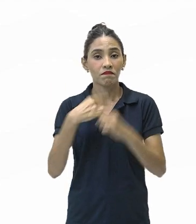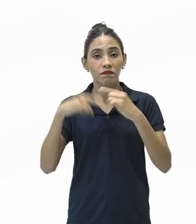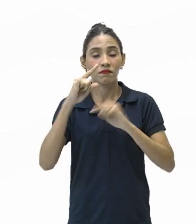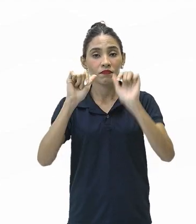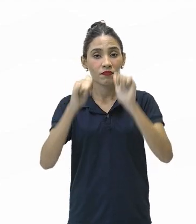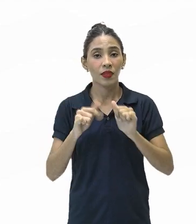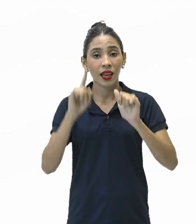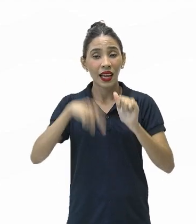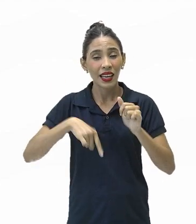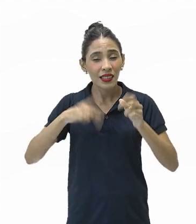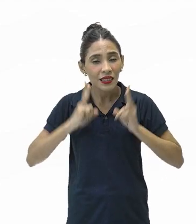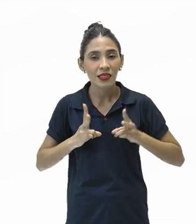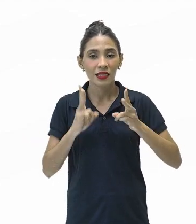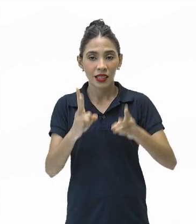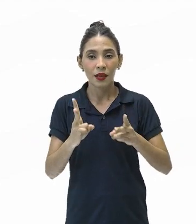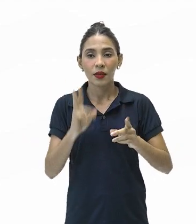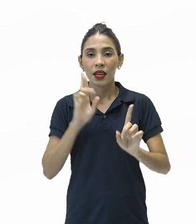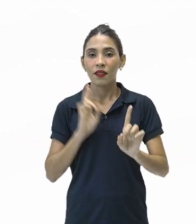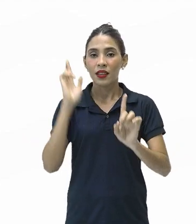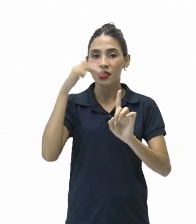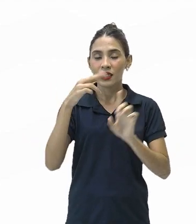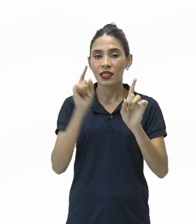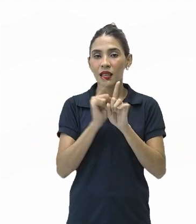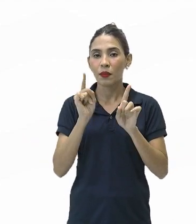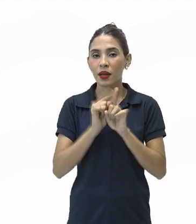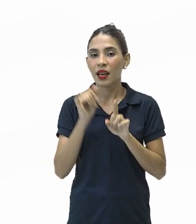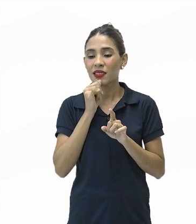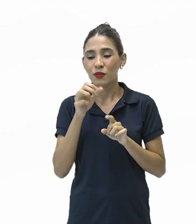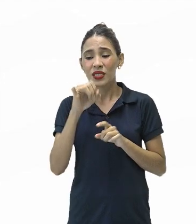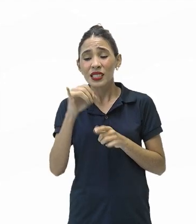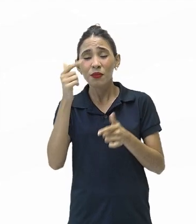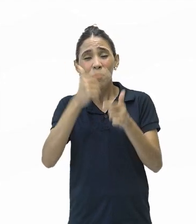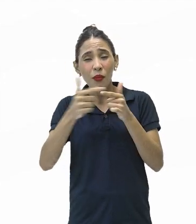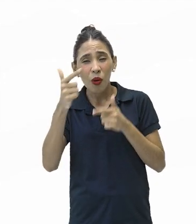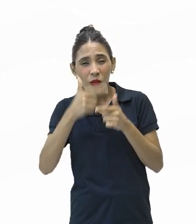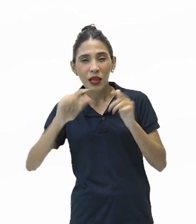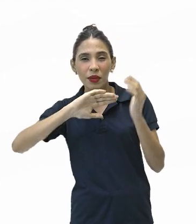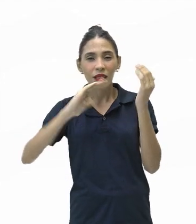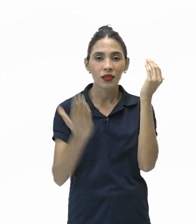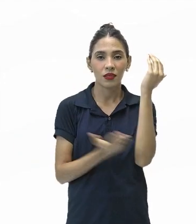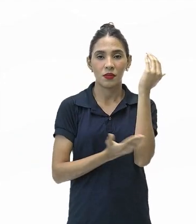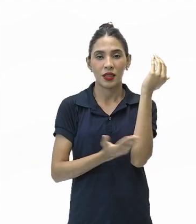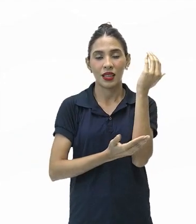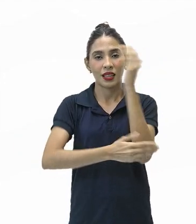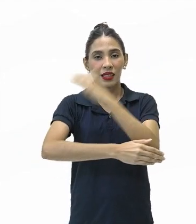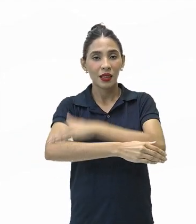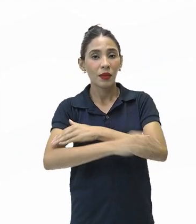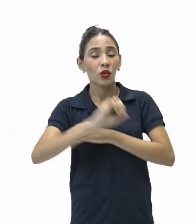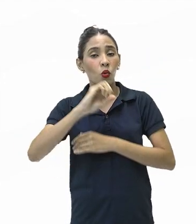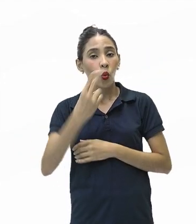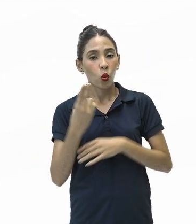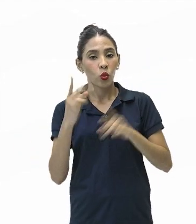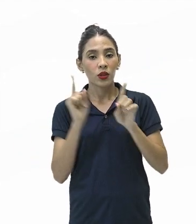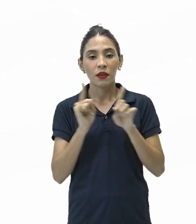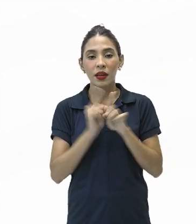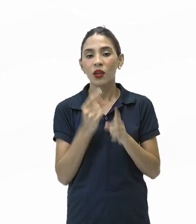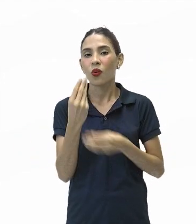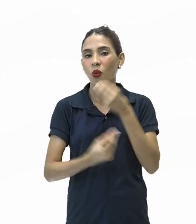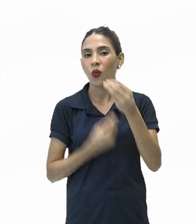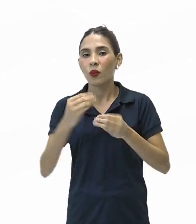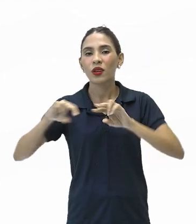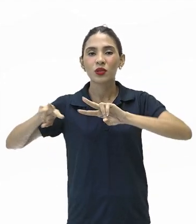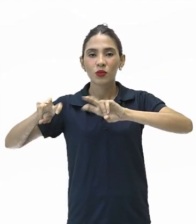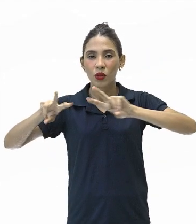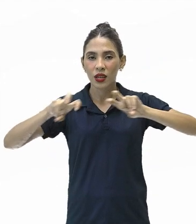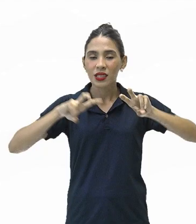é obrigatória no que diz respeito quando elas forem danificadas, né, desmatadas, né, ou através de